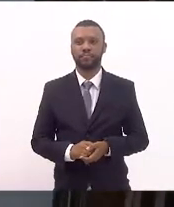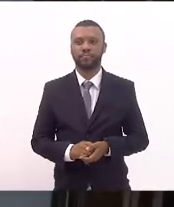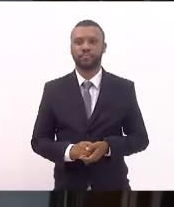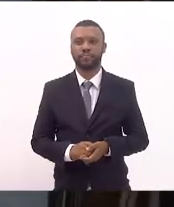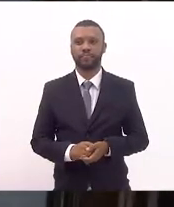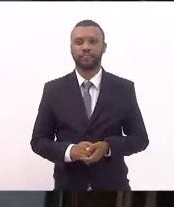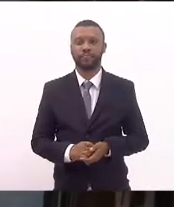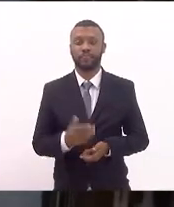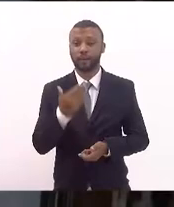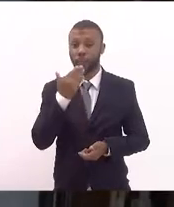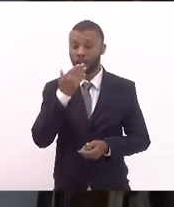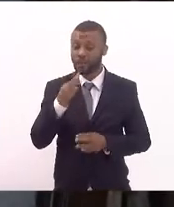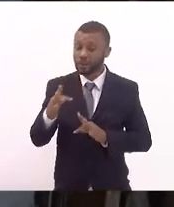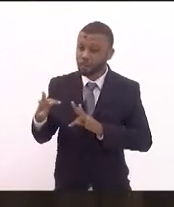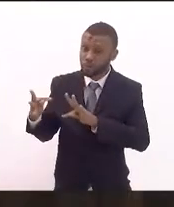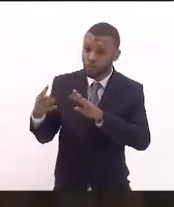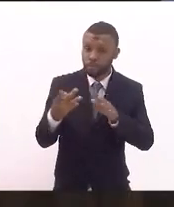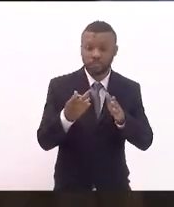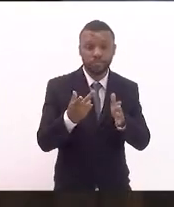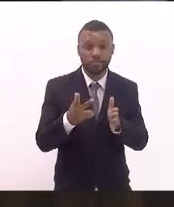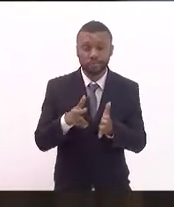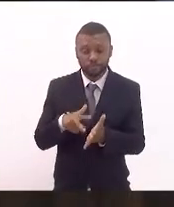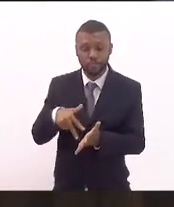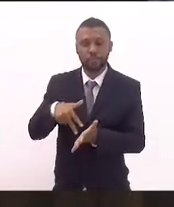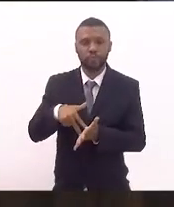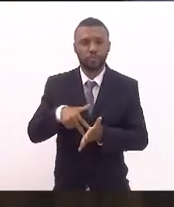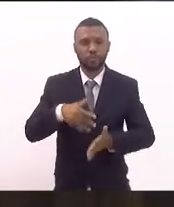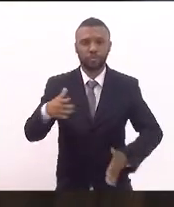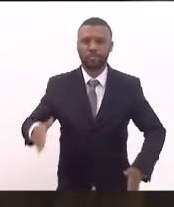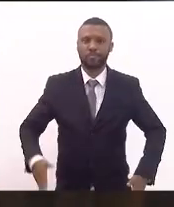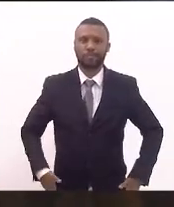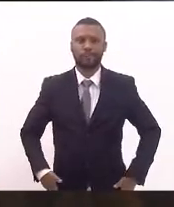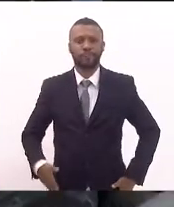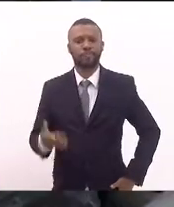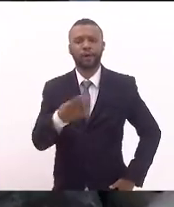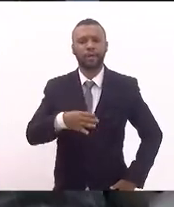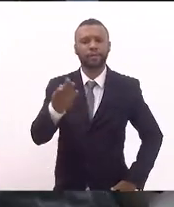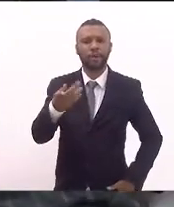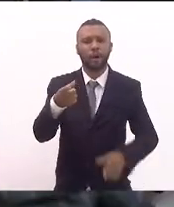Solicito a todos que se coloquem de pé em posição de sentido para ouvirmos o hino nacional.